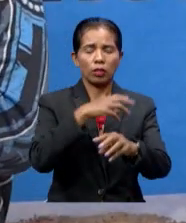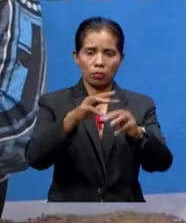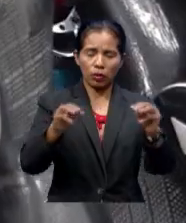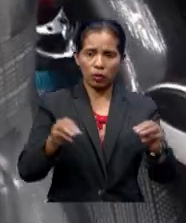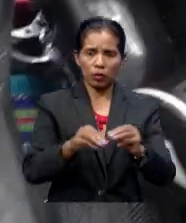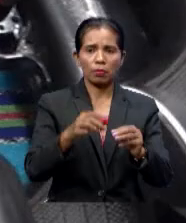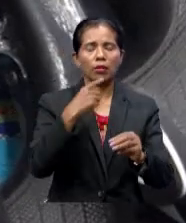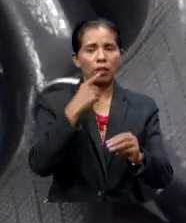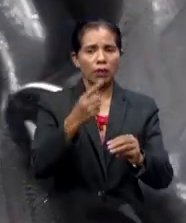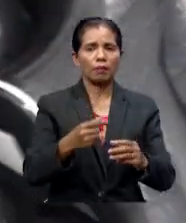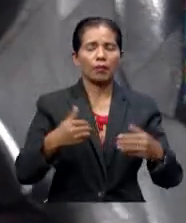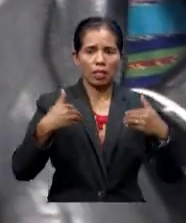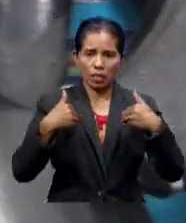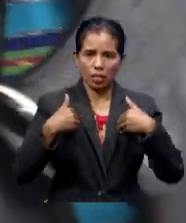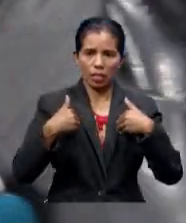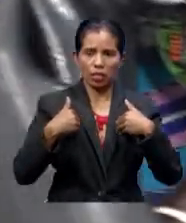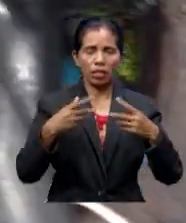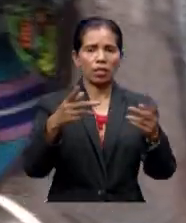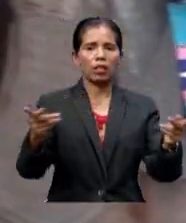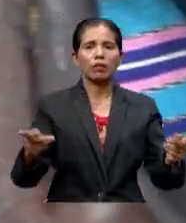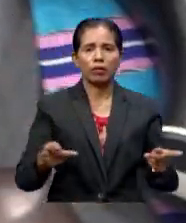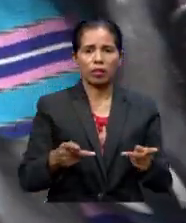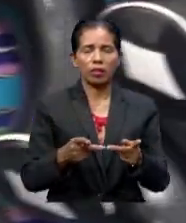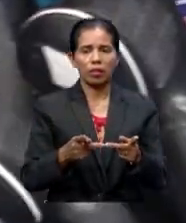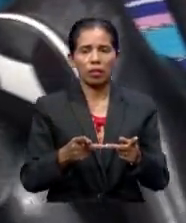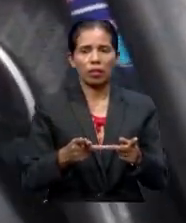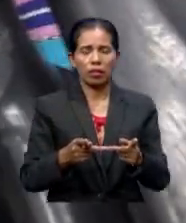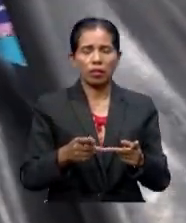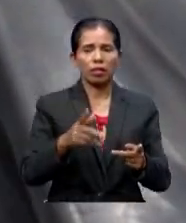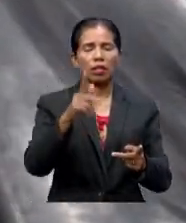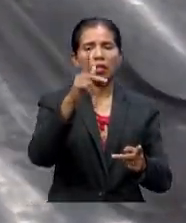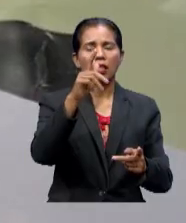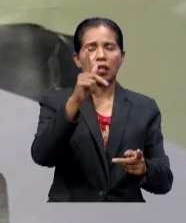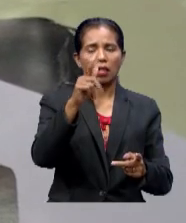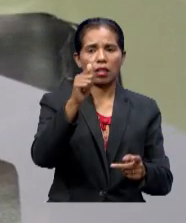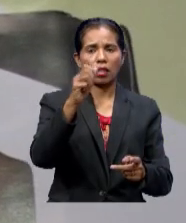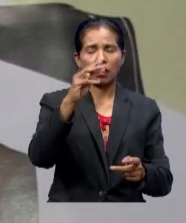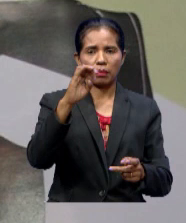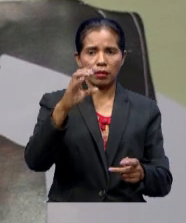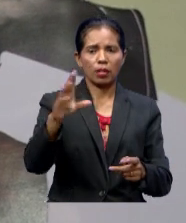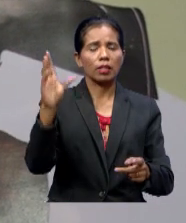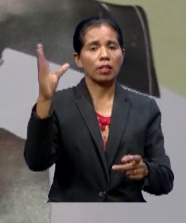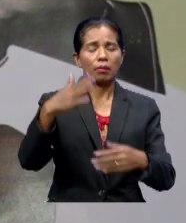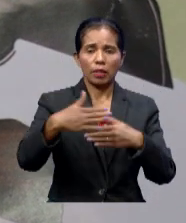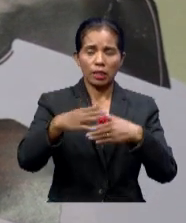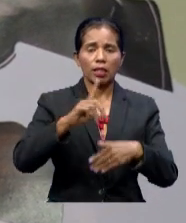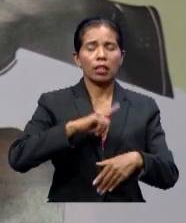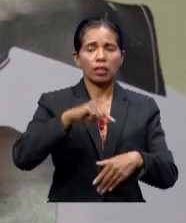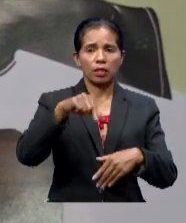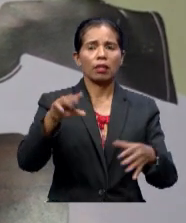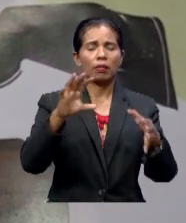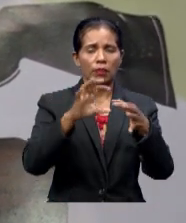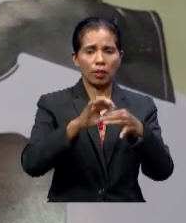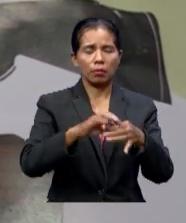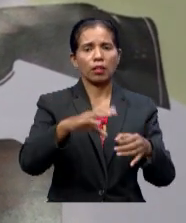katak iha fatin kaimel dato lixania hosi membro sip